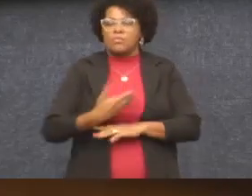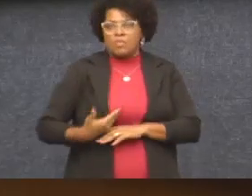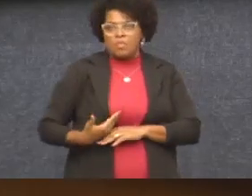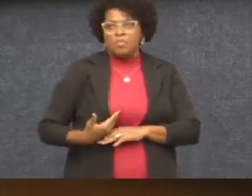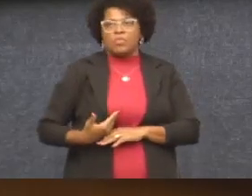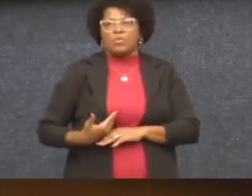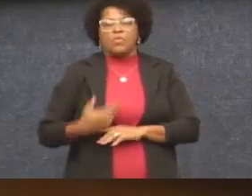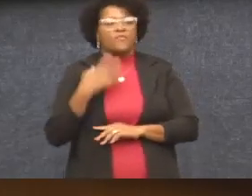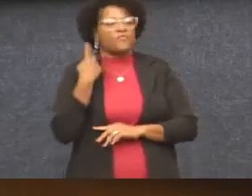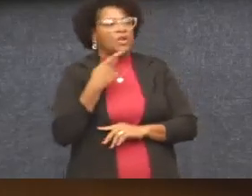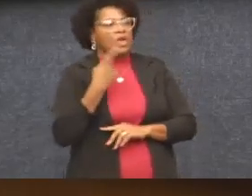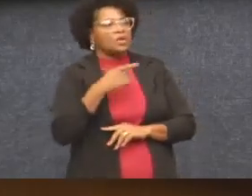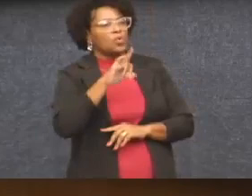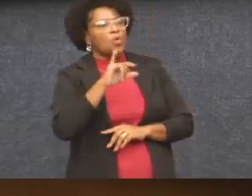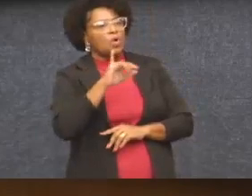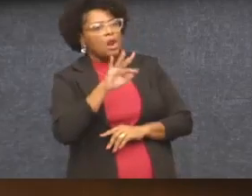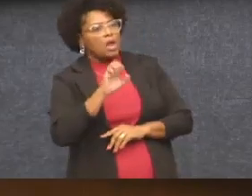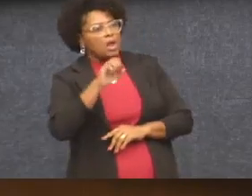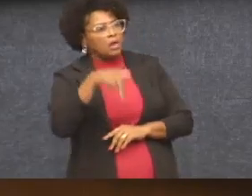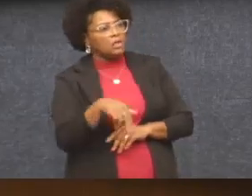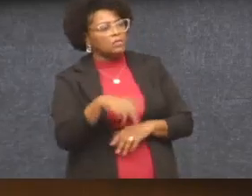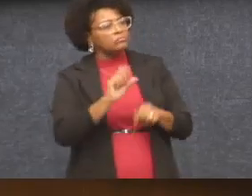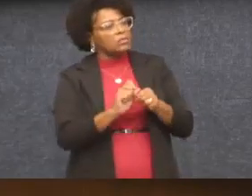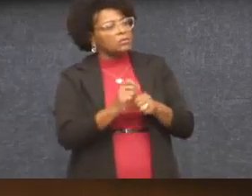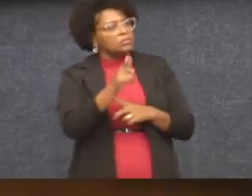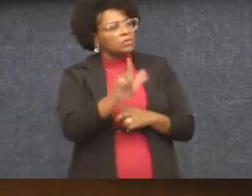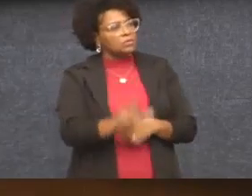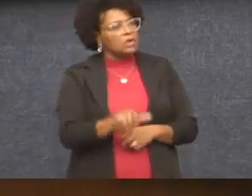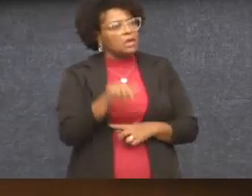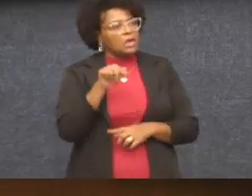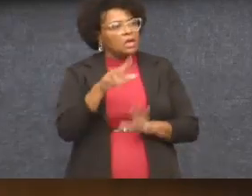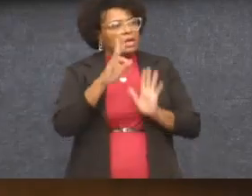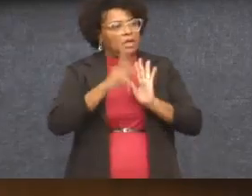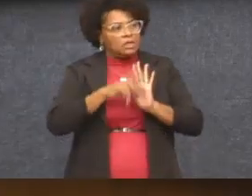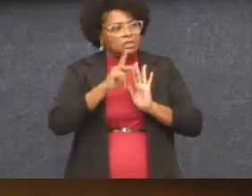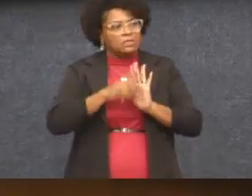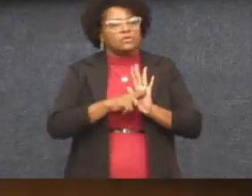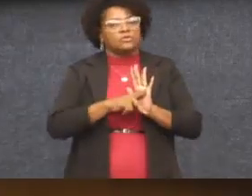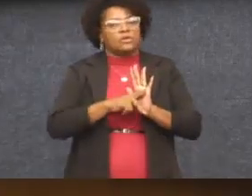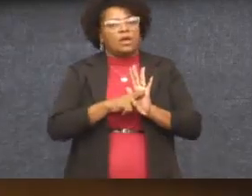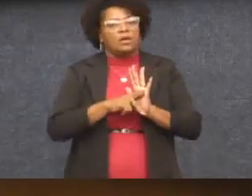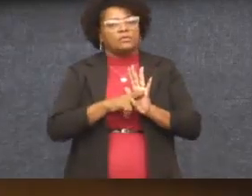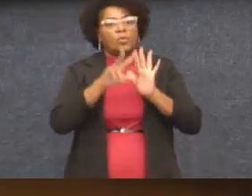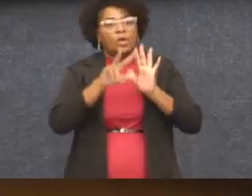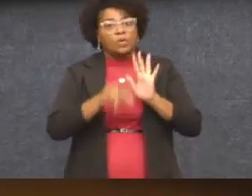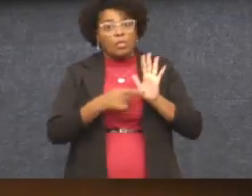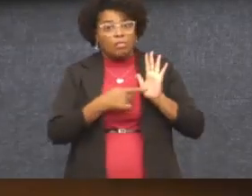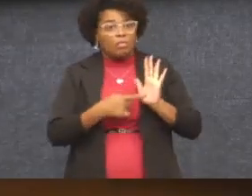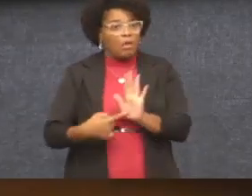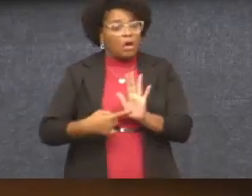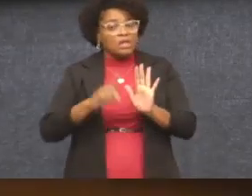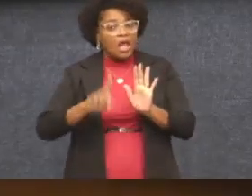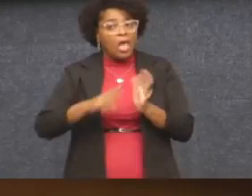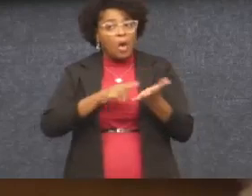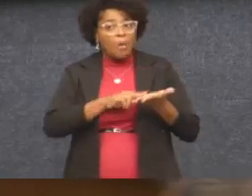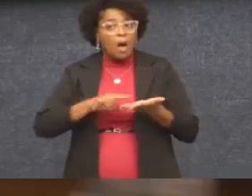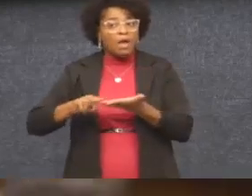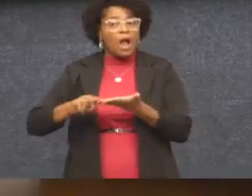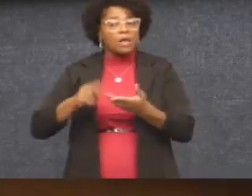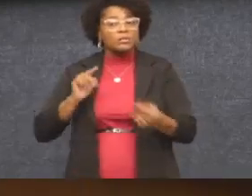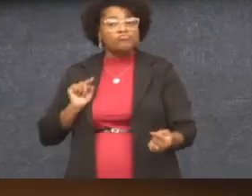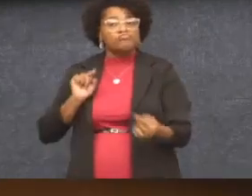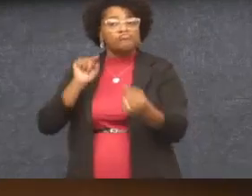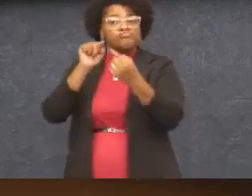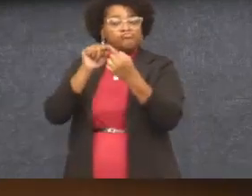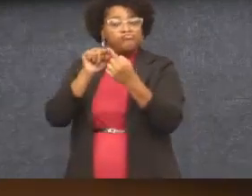vereador Cleiton Xavier, ser requalificada. Esse projeto, como está, é uma carta de intenções. Ele